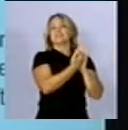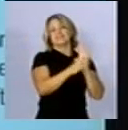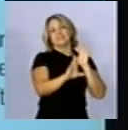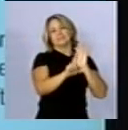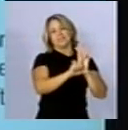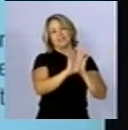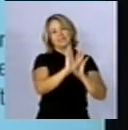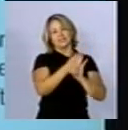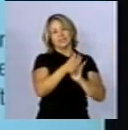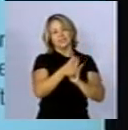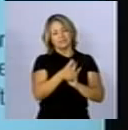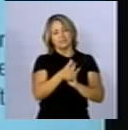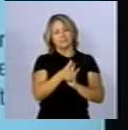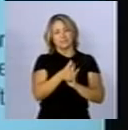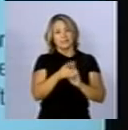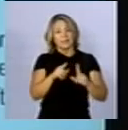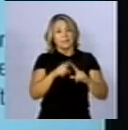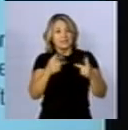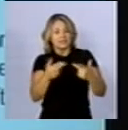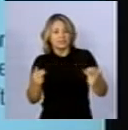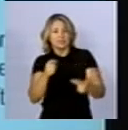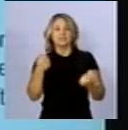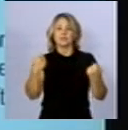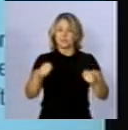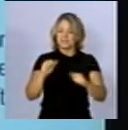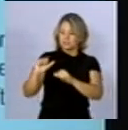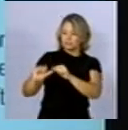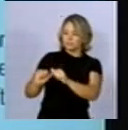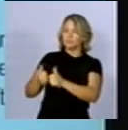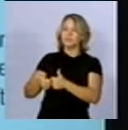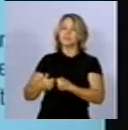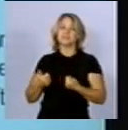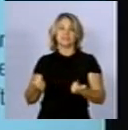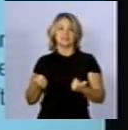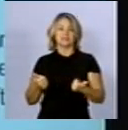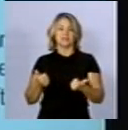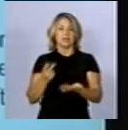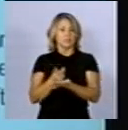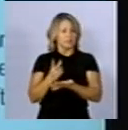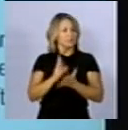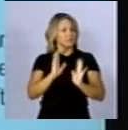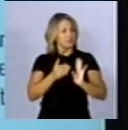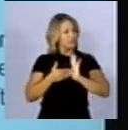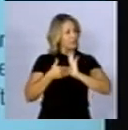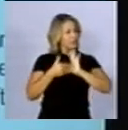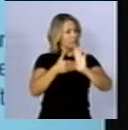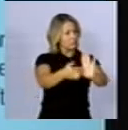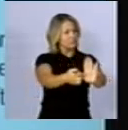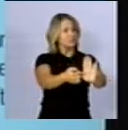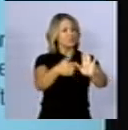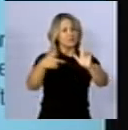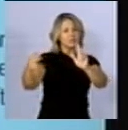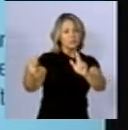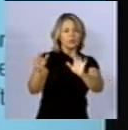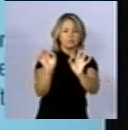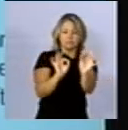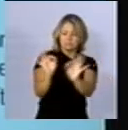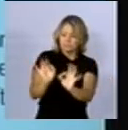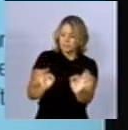138. Nos casos em que foram necessárias adequações, as mesmas foram apresentadas também segundo um plano de